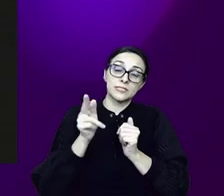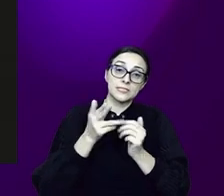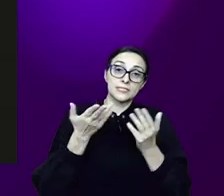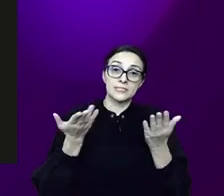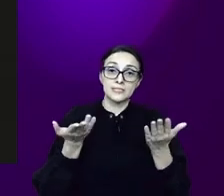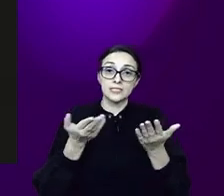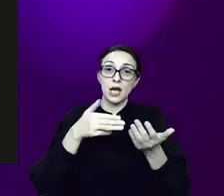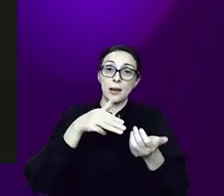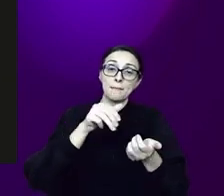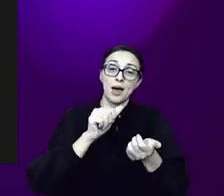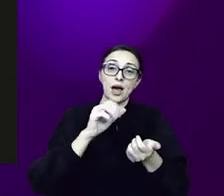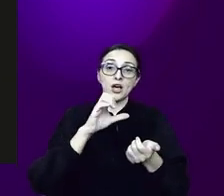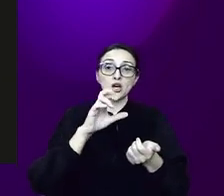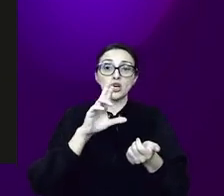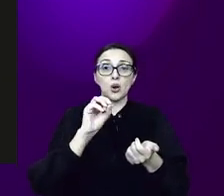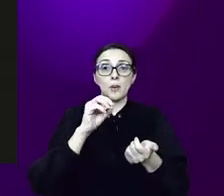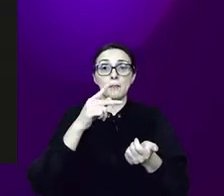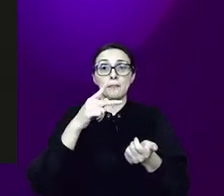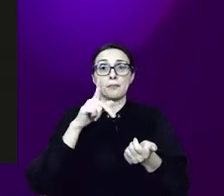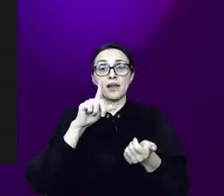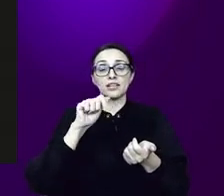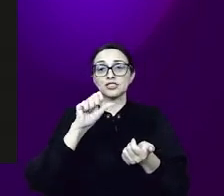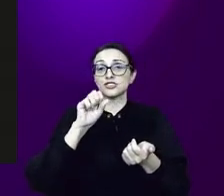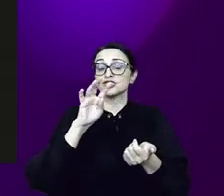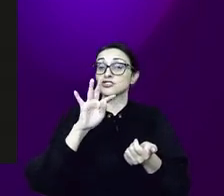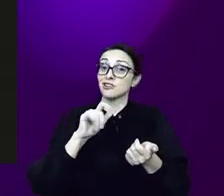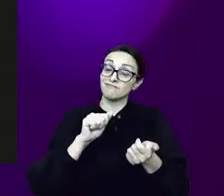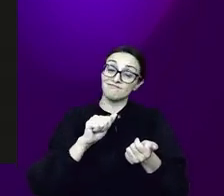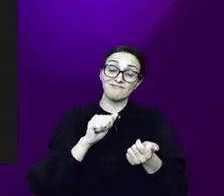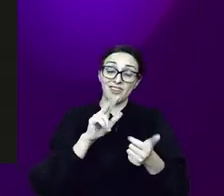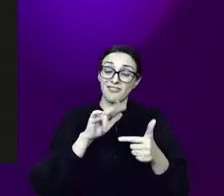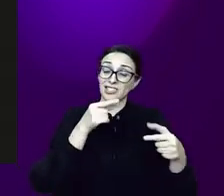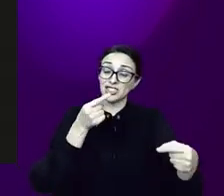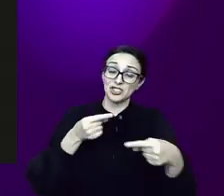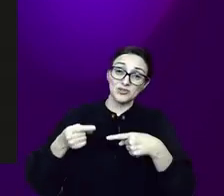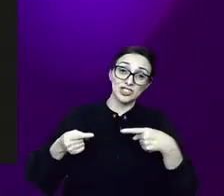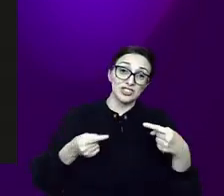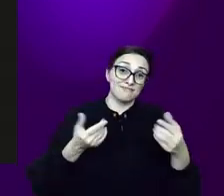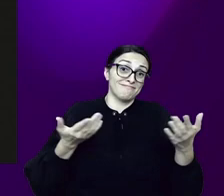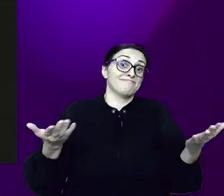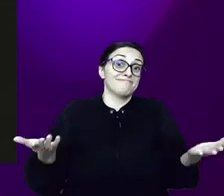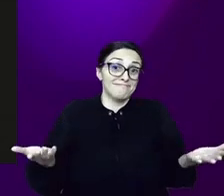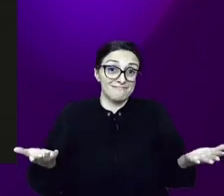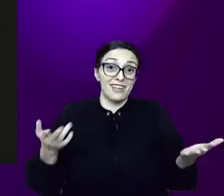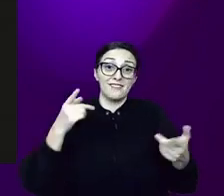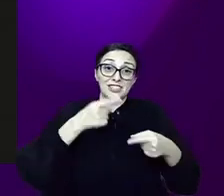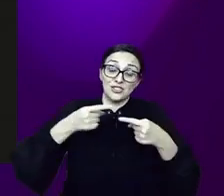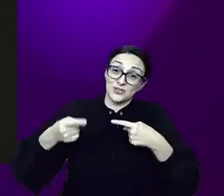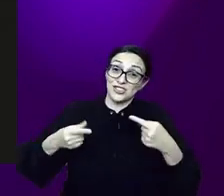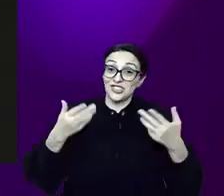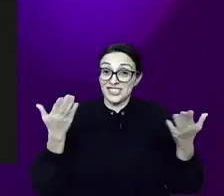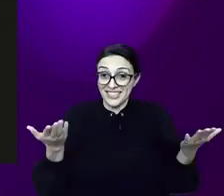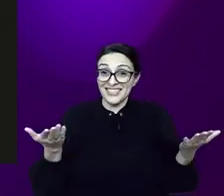uma artroplastia. E aí a gente vai entrar nessa discussão, né, meu queridão? Se é uma artroplastia...